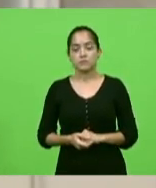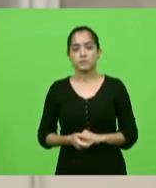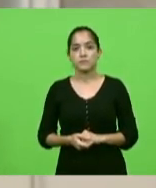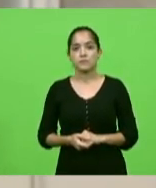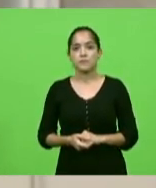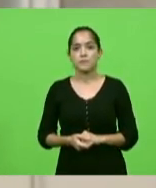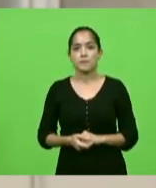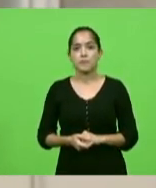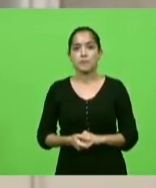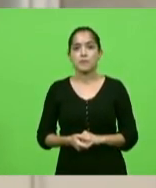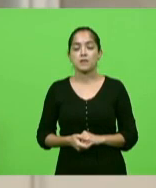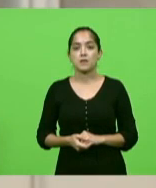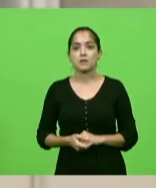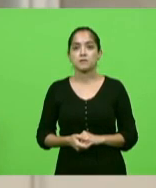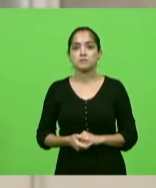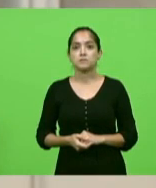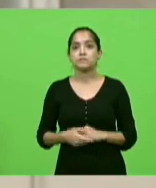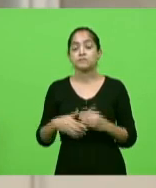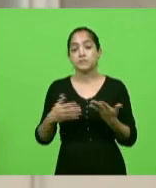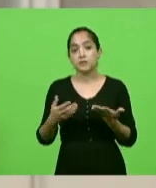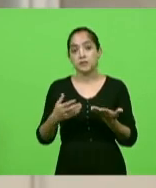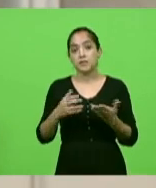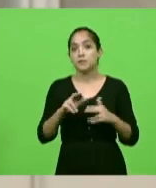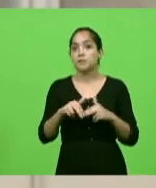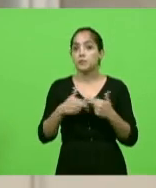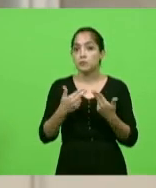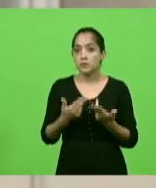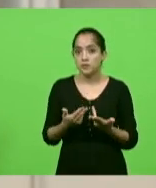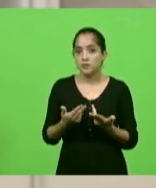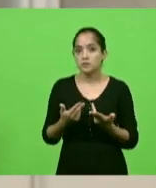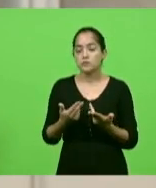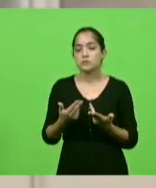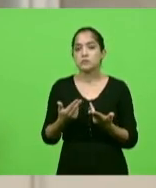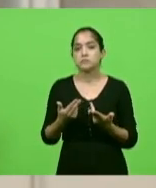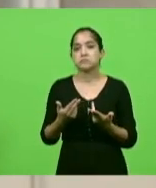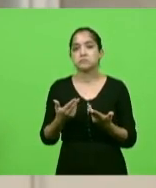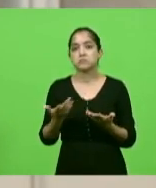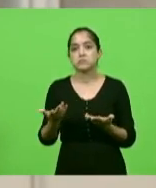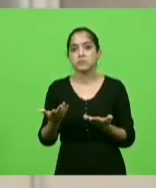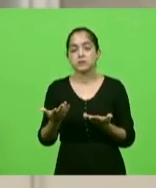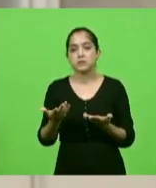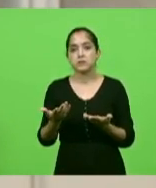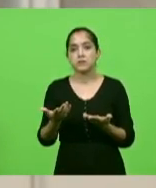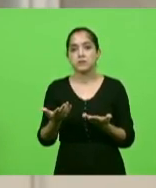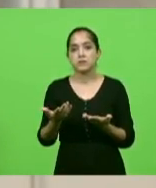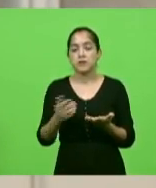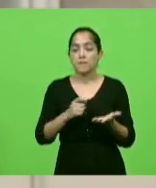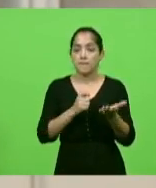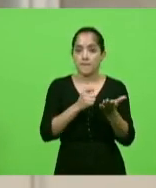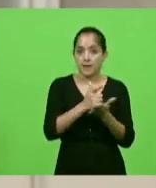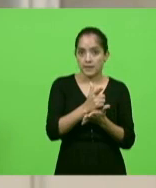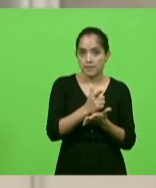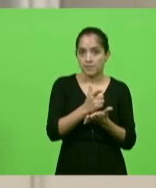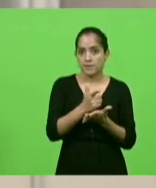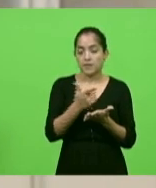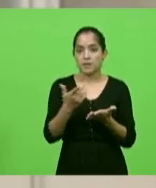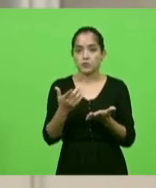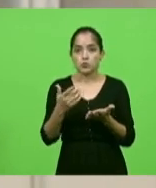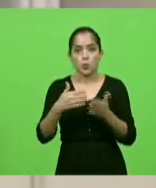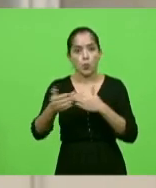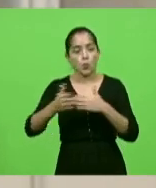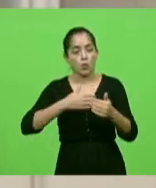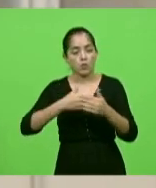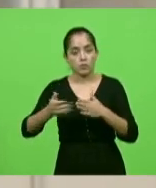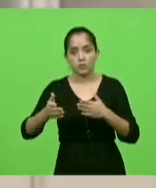Ah e por Tais razões tendo em vista que nenhum pagamento efetivo